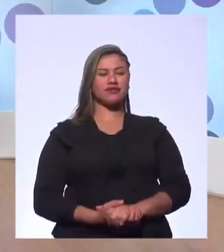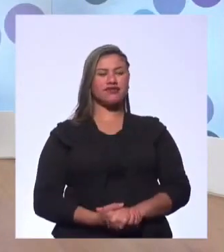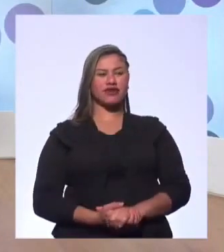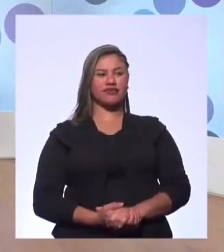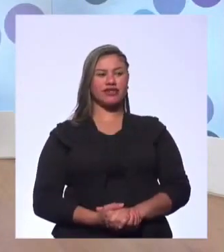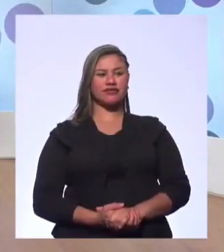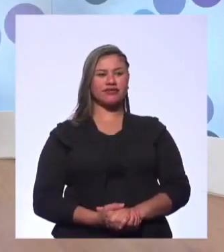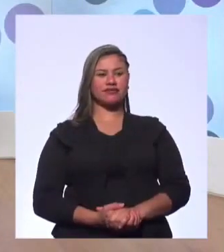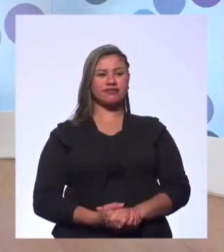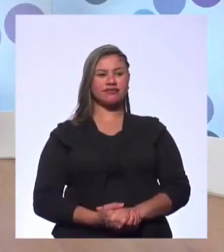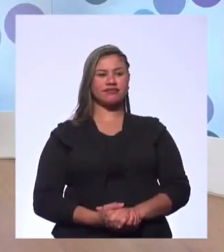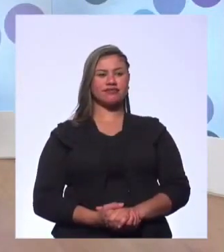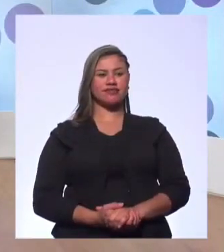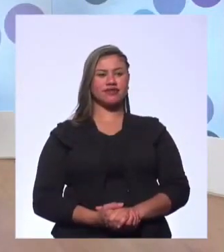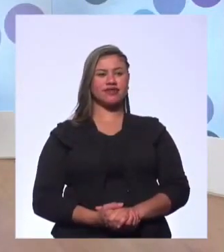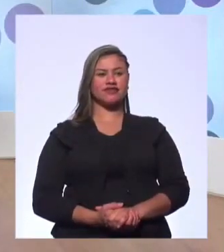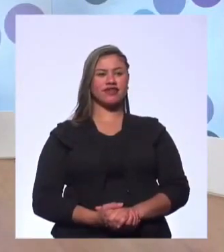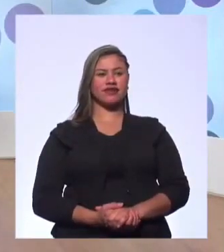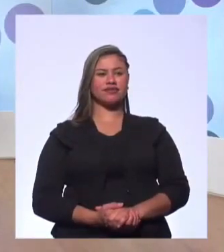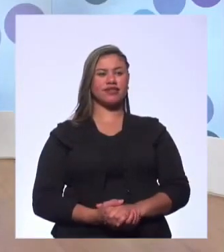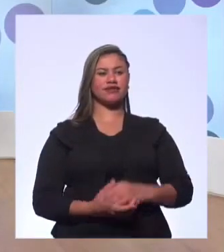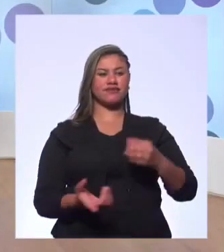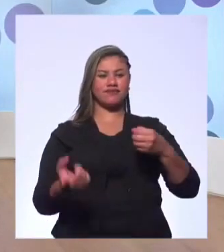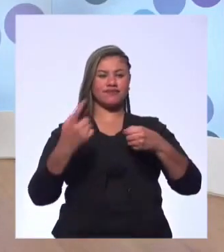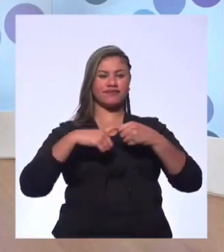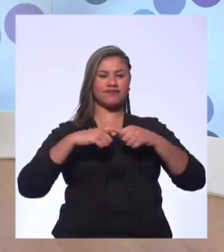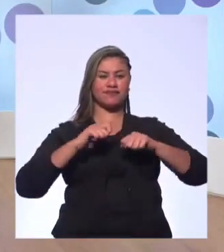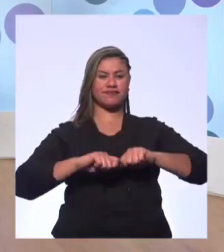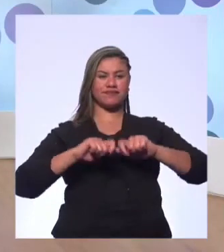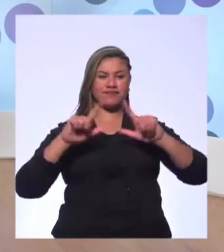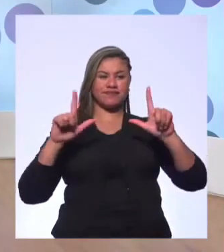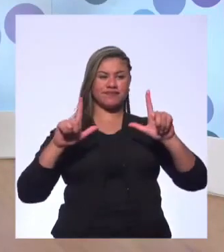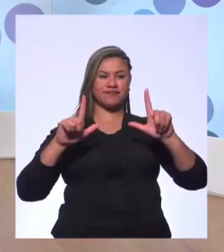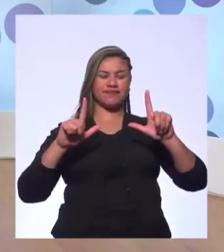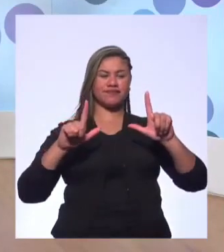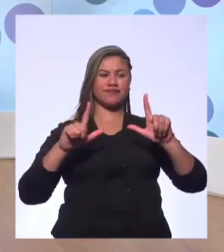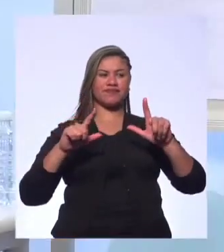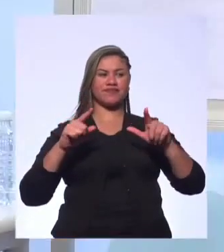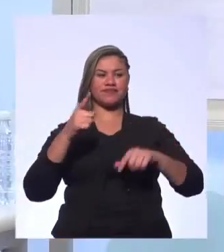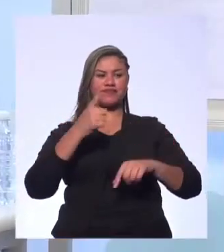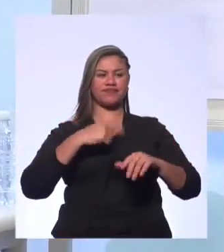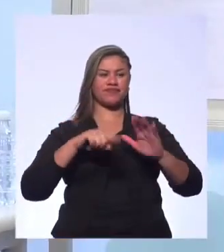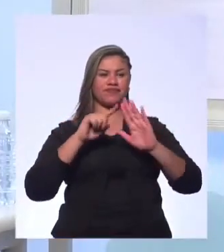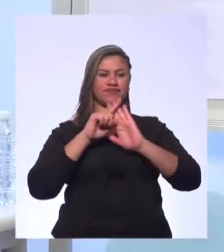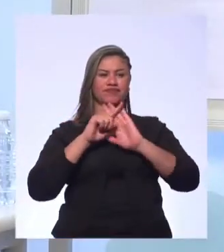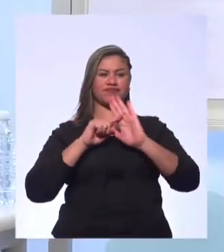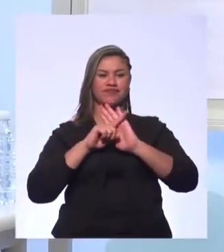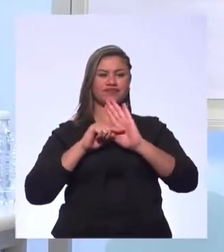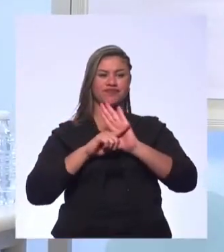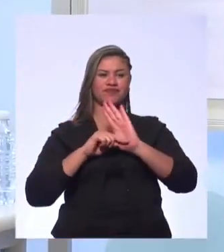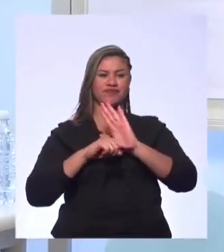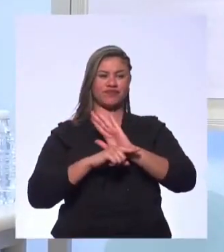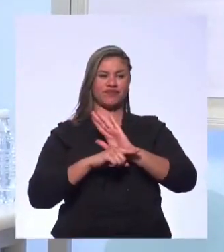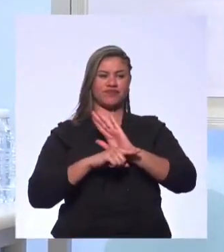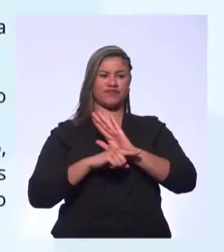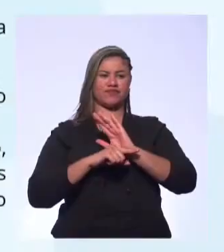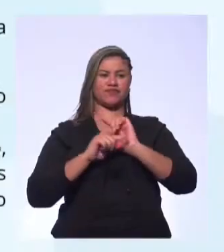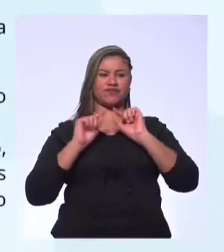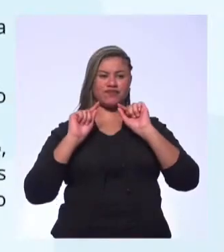Então, dando continuidade aqui, nós temos lá, nós acabamos de analisar o